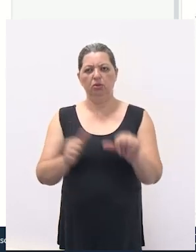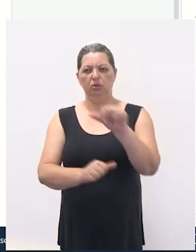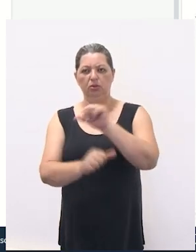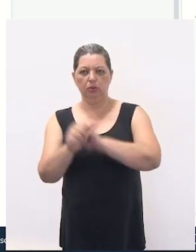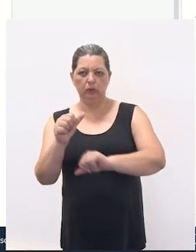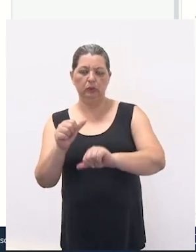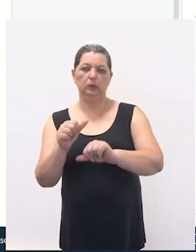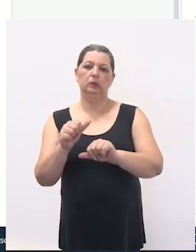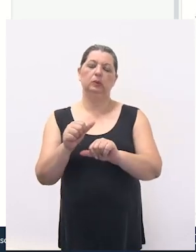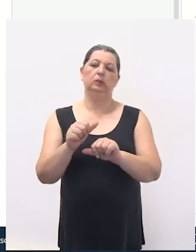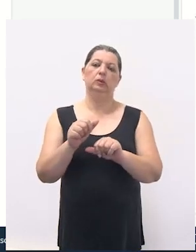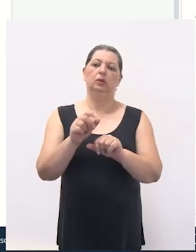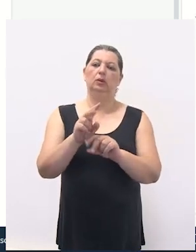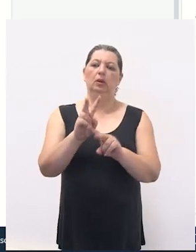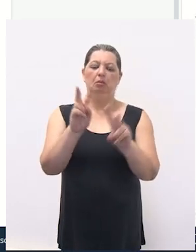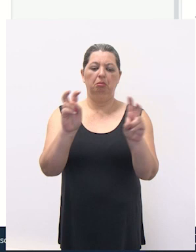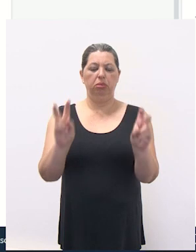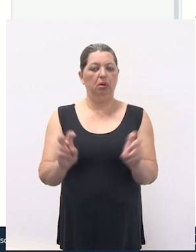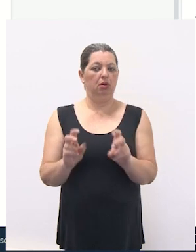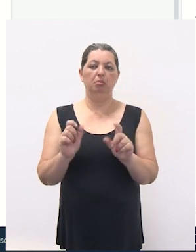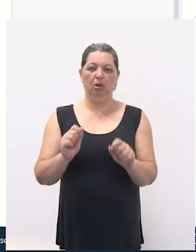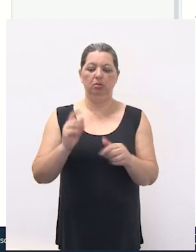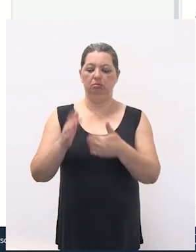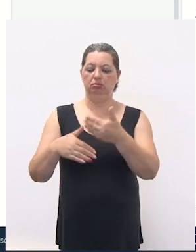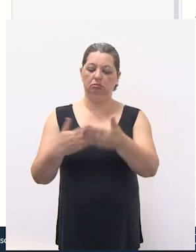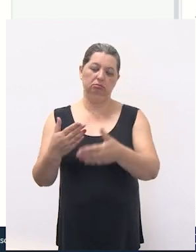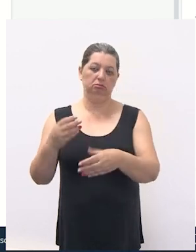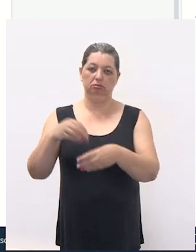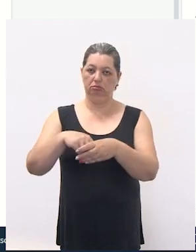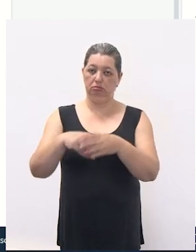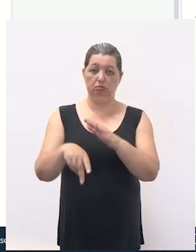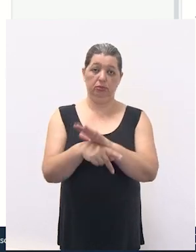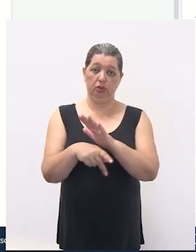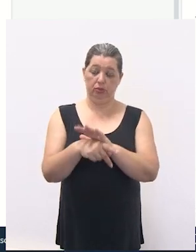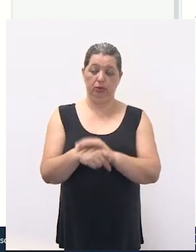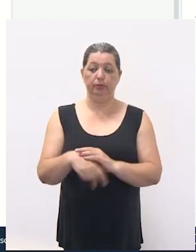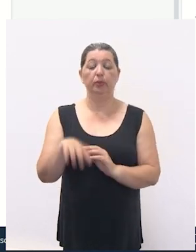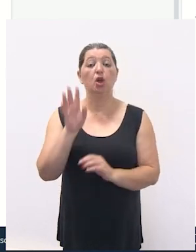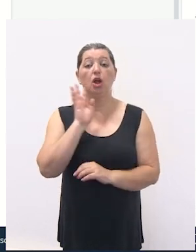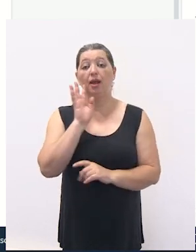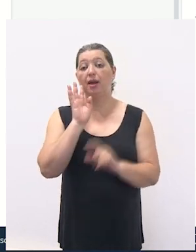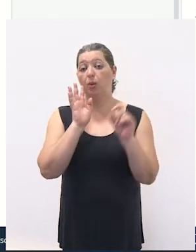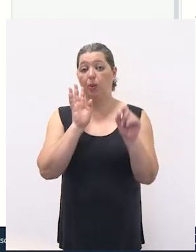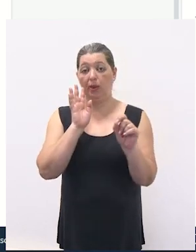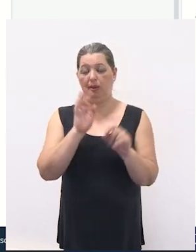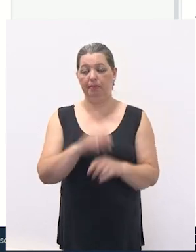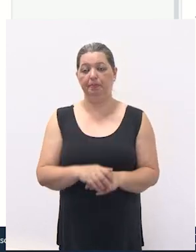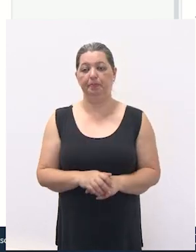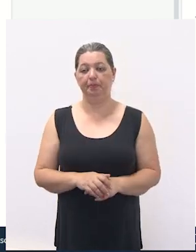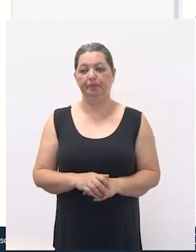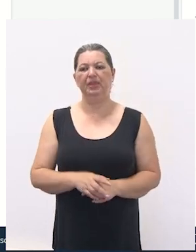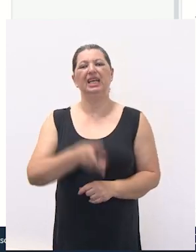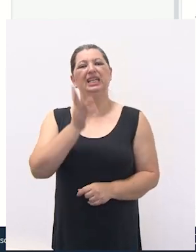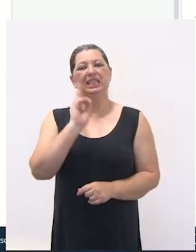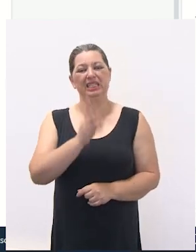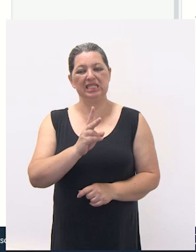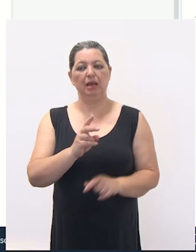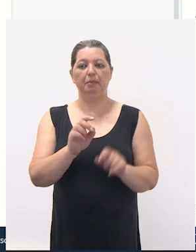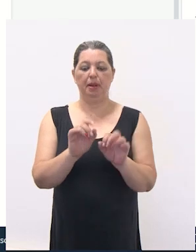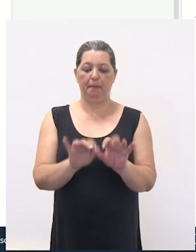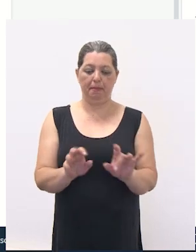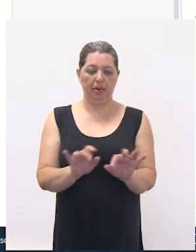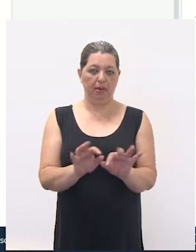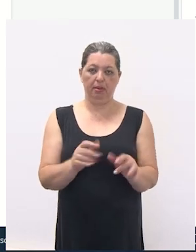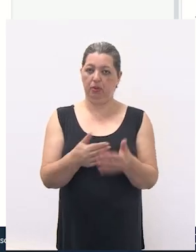cima, pode criar todo o processo da atividade aqui. E o legal do Google, pessoal, é que toda vez que você digita